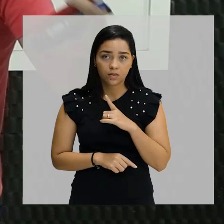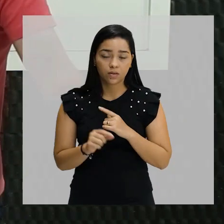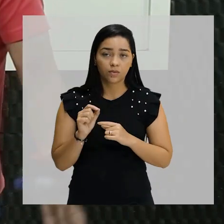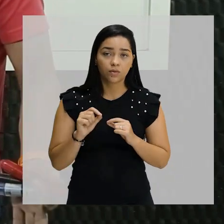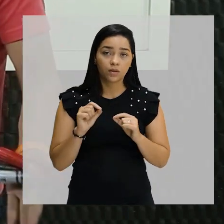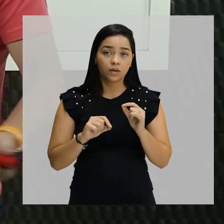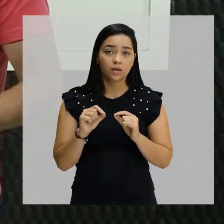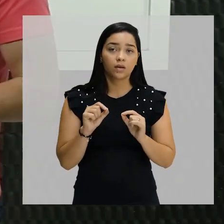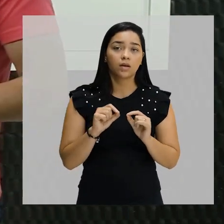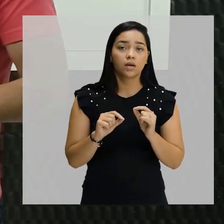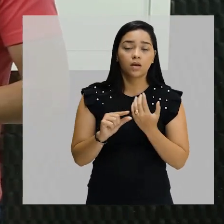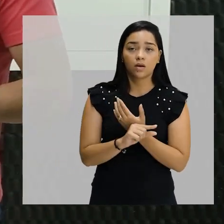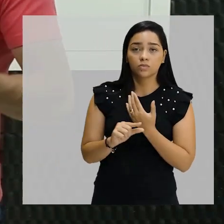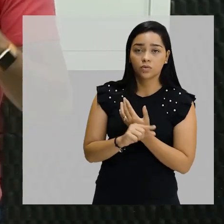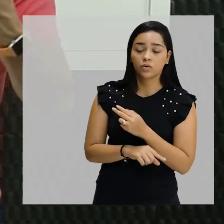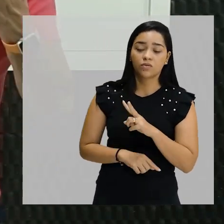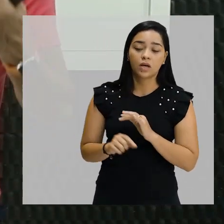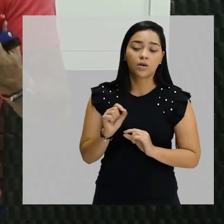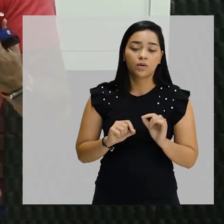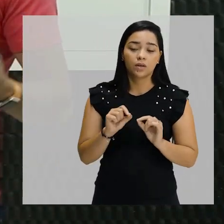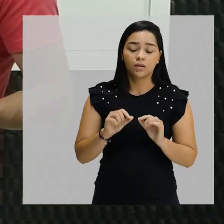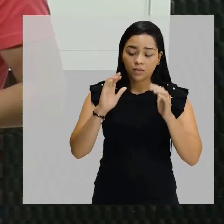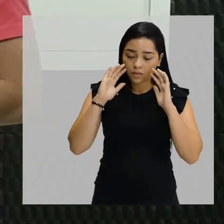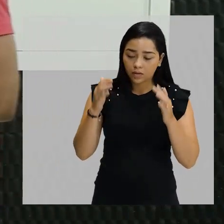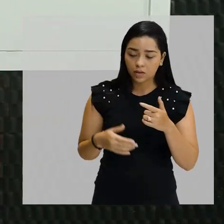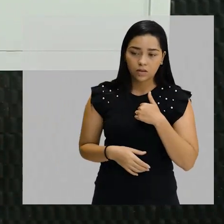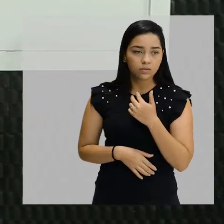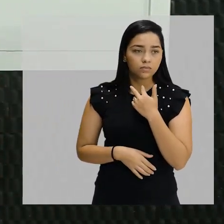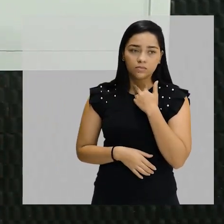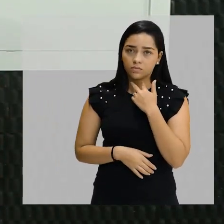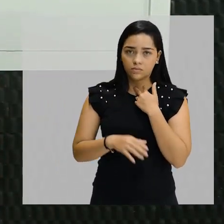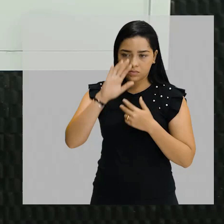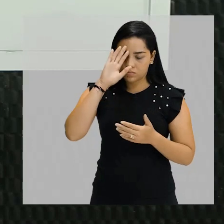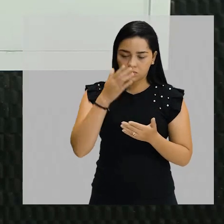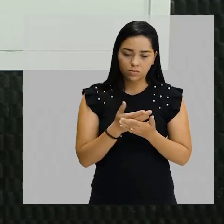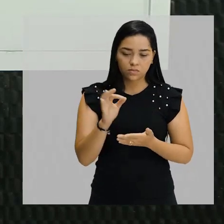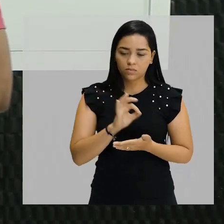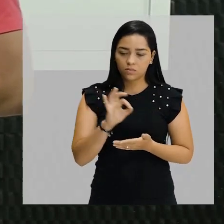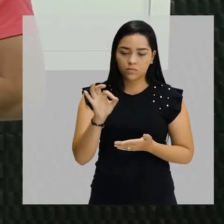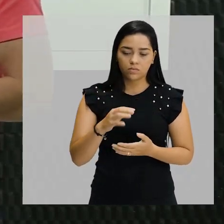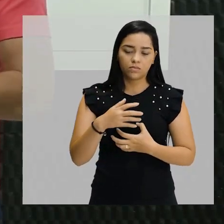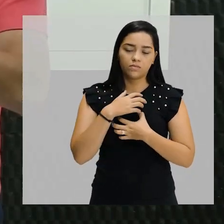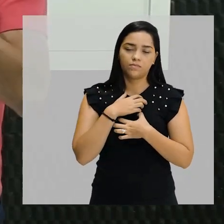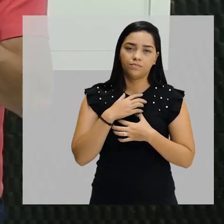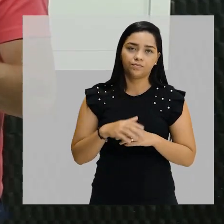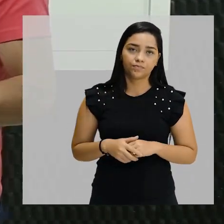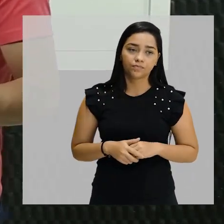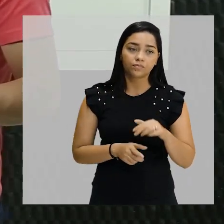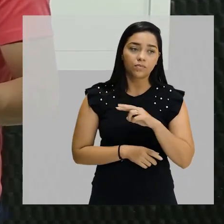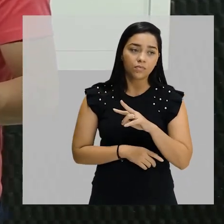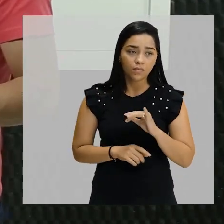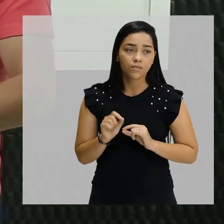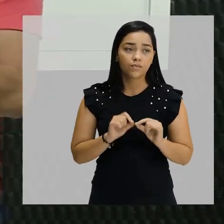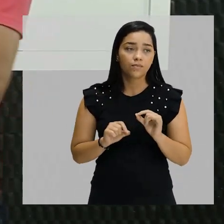o grande autorracionalista ele vai enfatizar isso demais eu não posso confiar nos dados dos Sentidos eles vão chegar